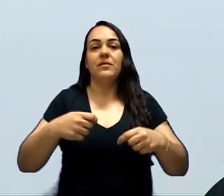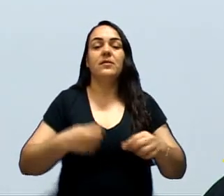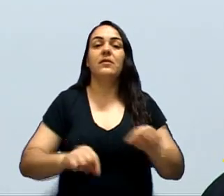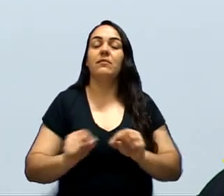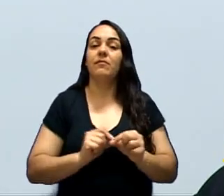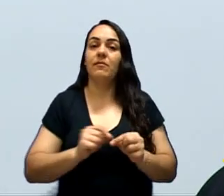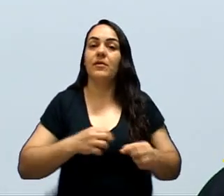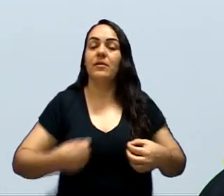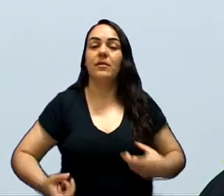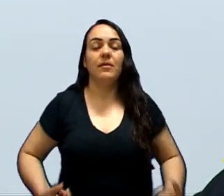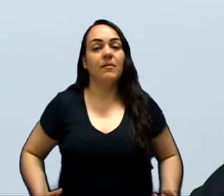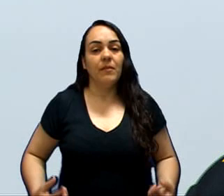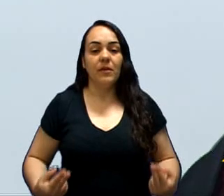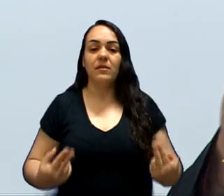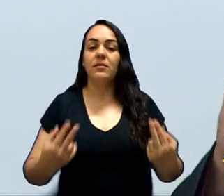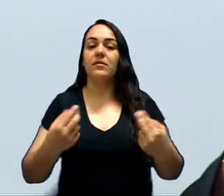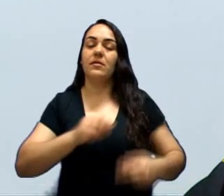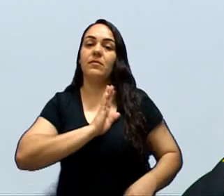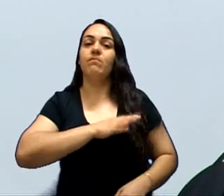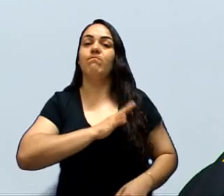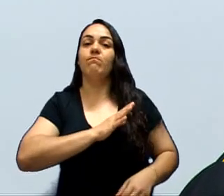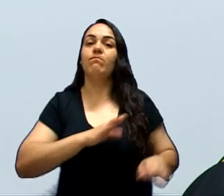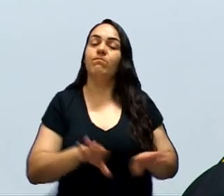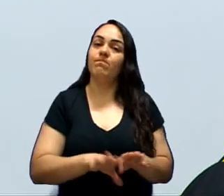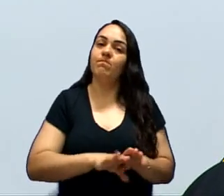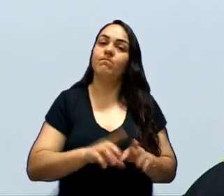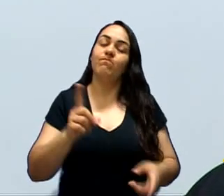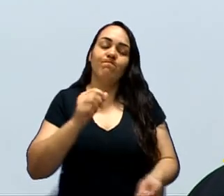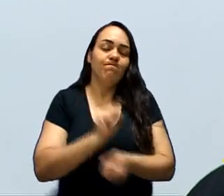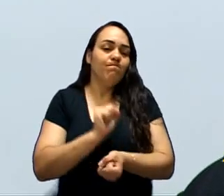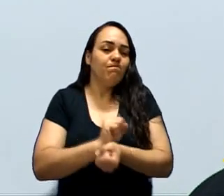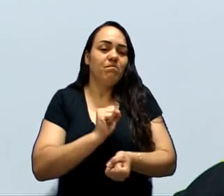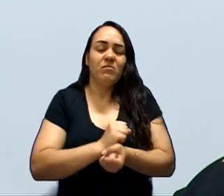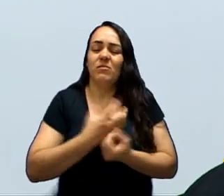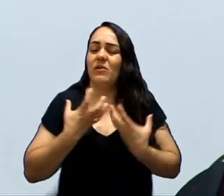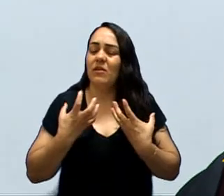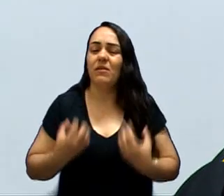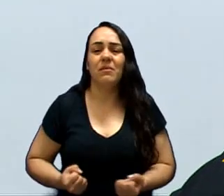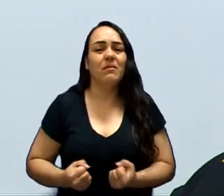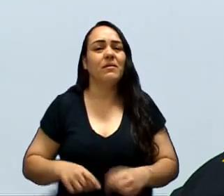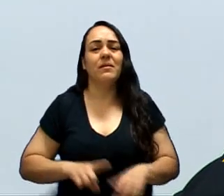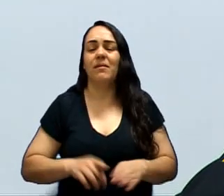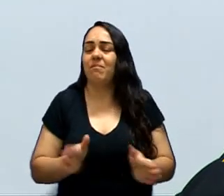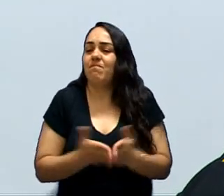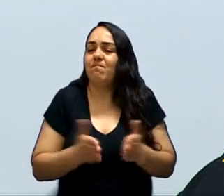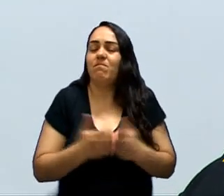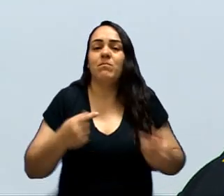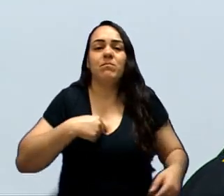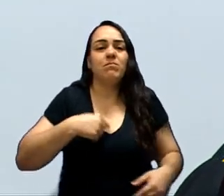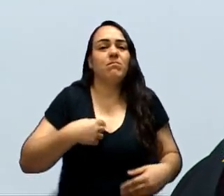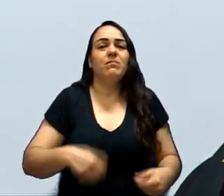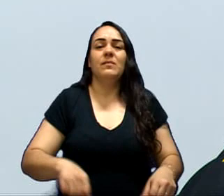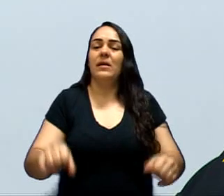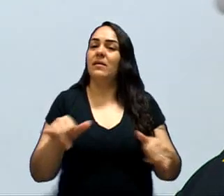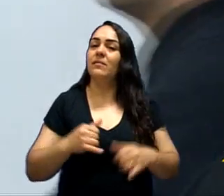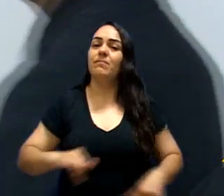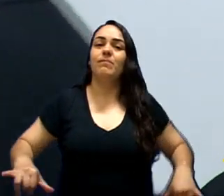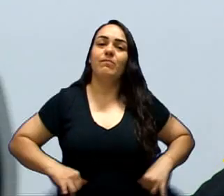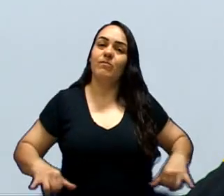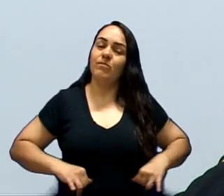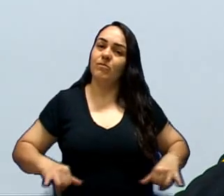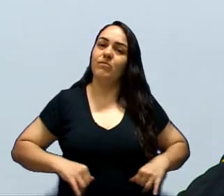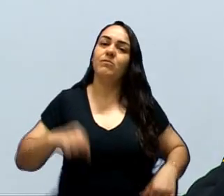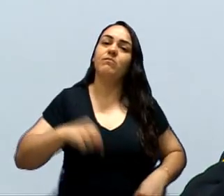nome dele. Ele falou, Silvano, não aguento mais esperar. Quando a pessoa é pobre, ela sofre nesse país aqui. Para você ter um atendimento